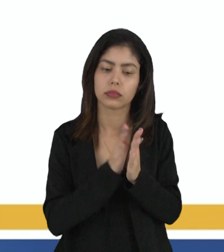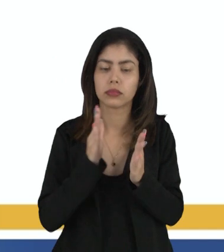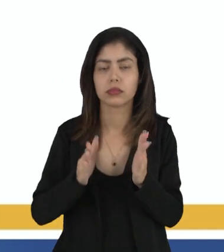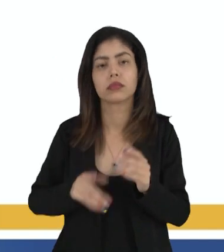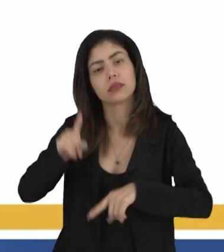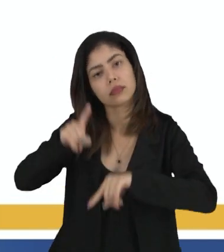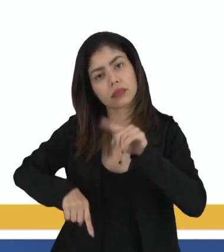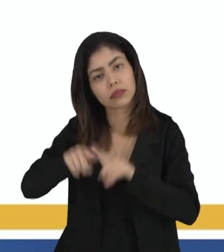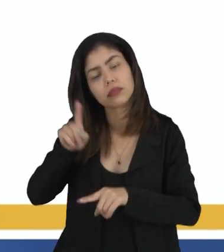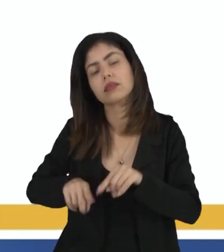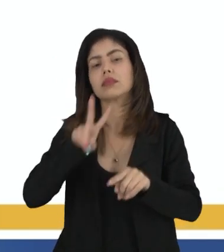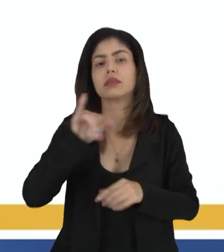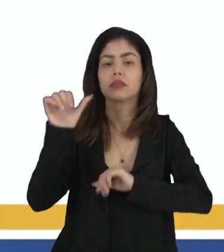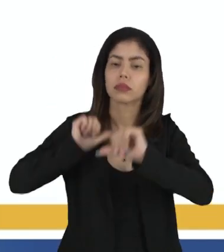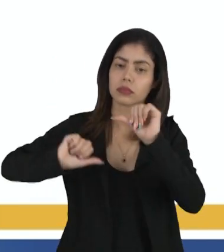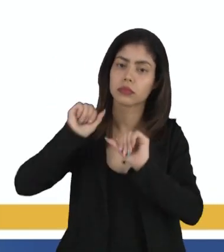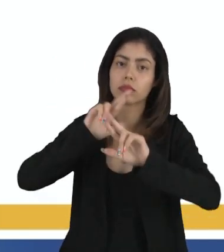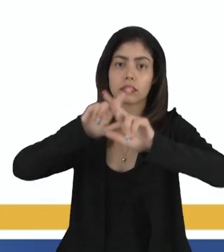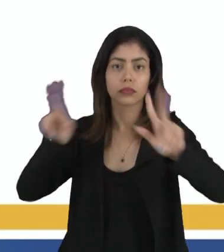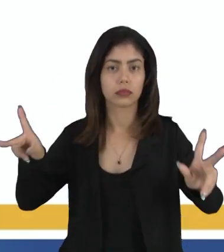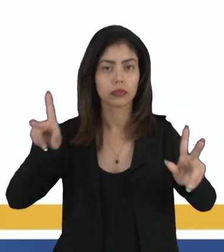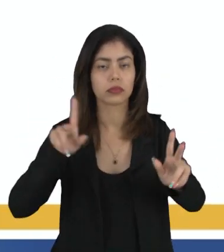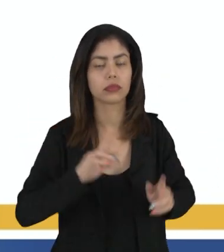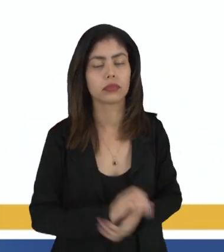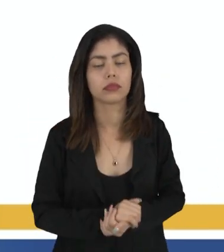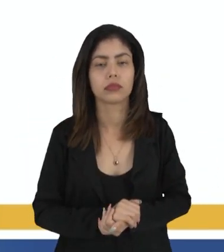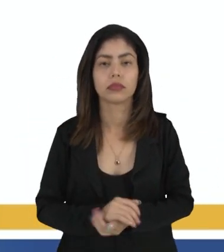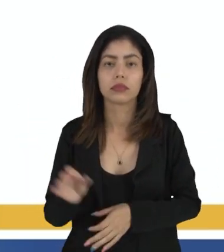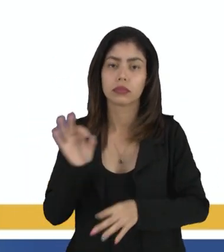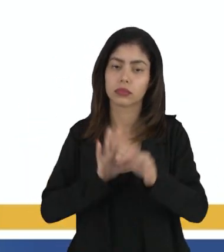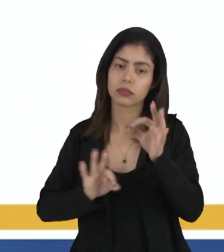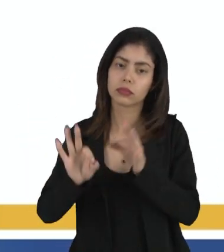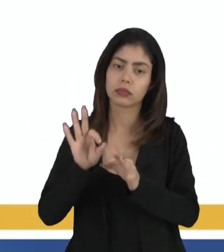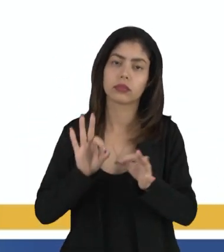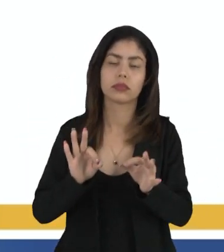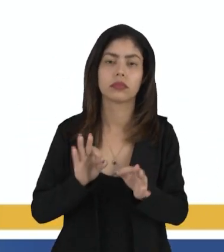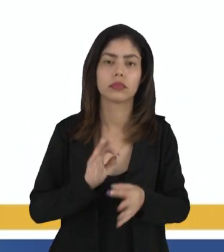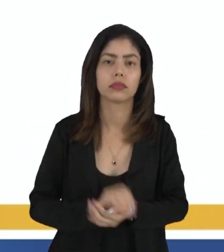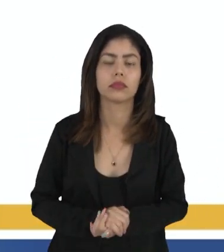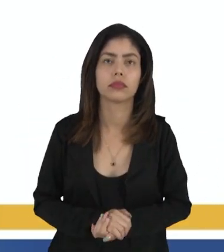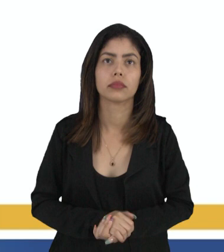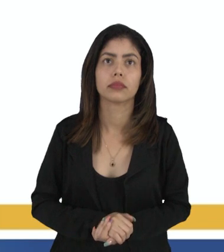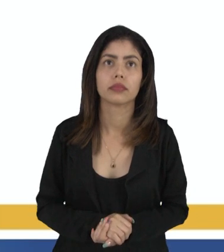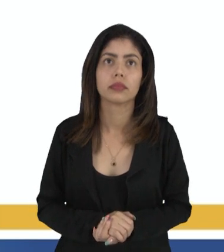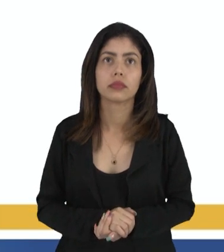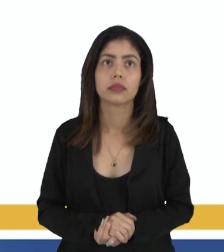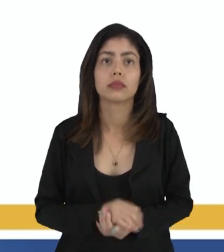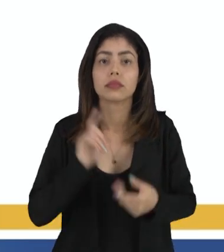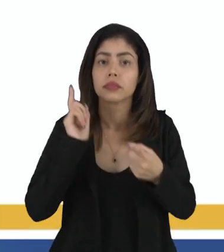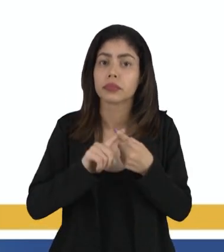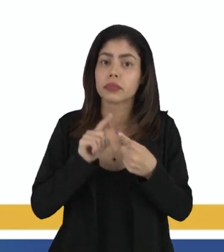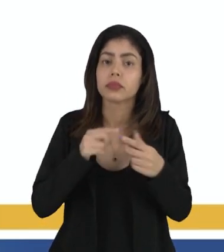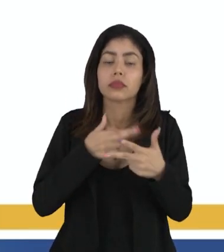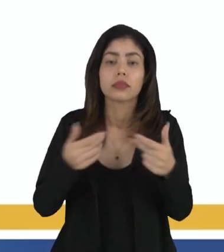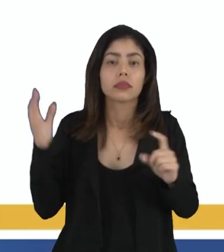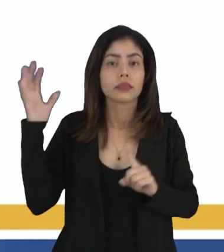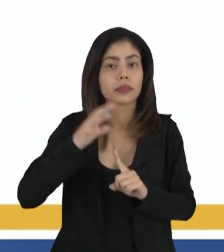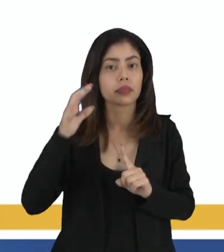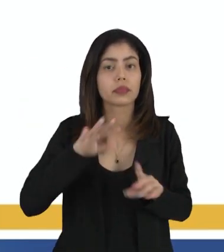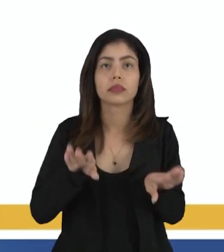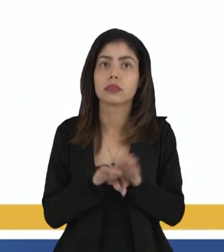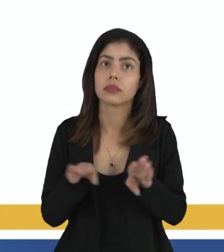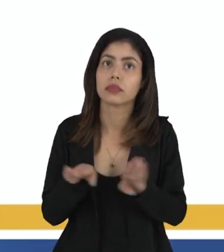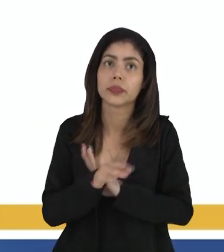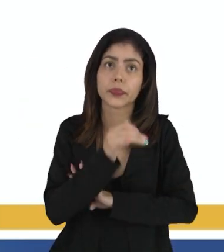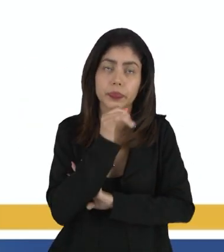desses materiais, e aí inclui todos os materiais, estão organizados, vai mudar dependendo do estado. E uma das coisas que pode influenciar nisso,